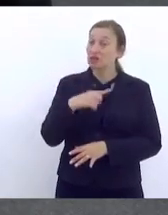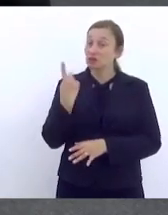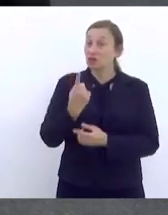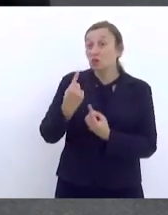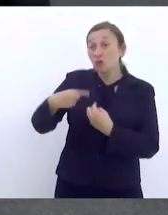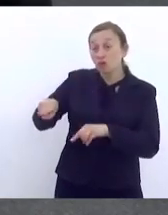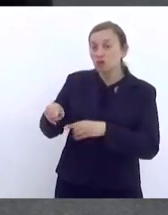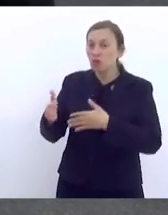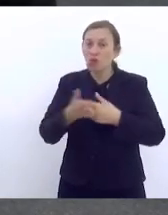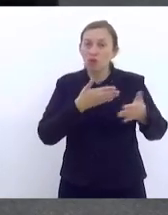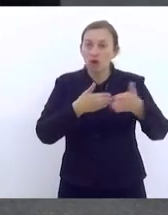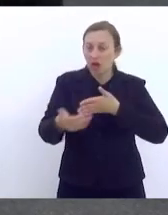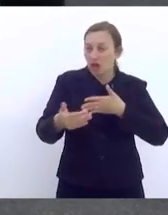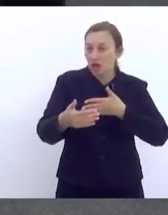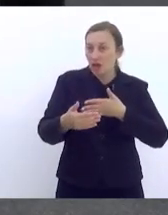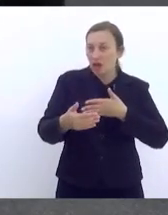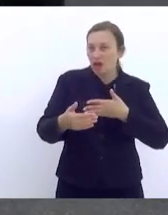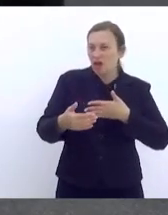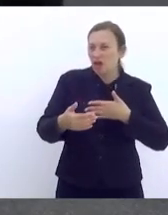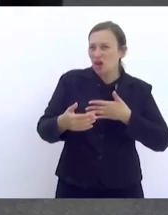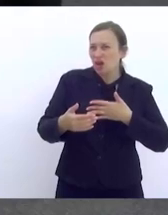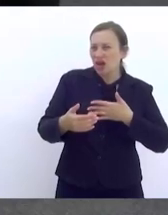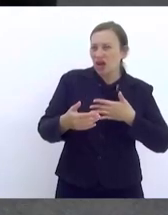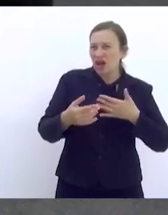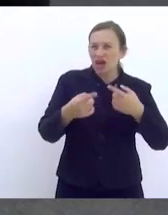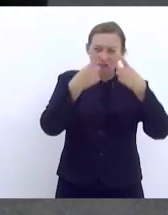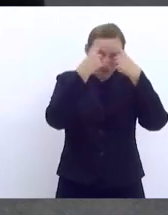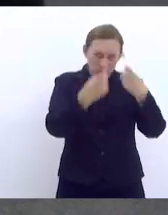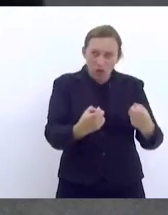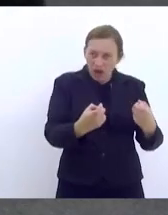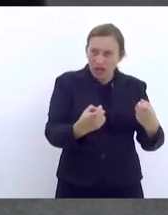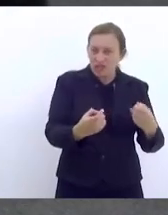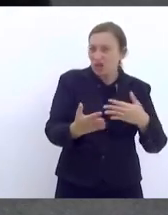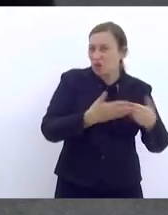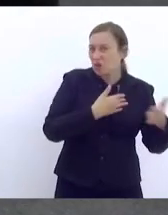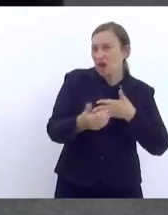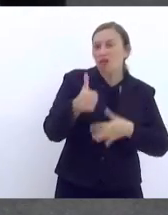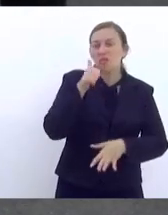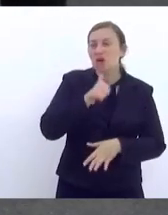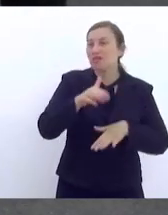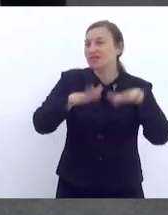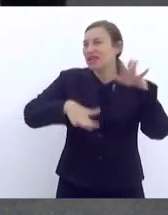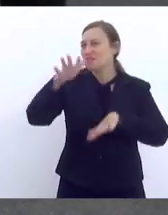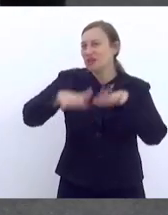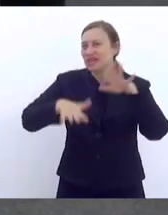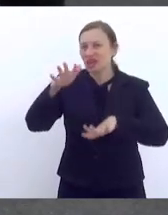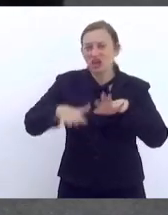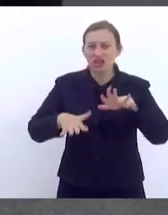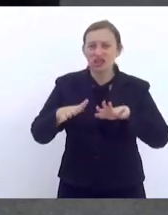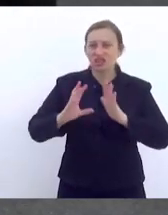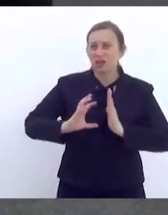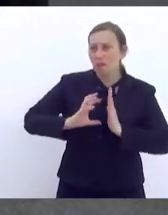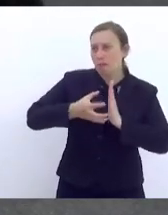a qualquer hostilização ou agressão a qualquer mulher independente de posições ideológicas